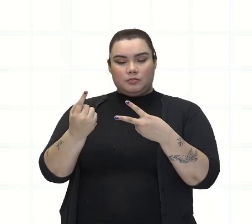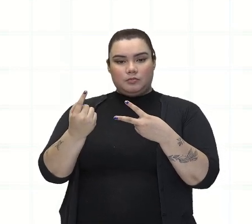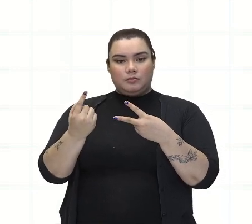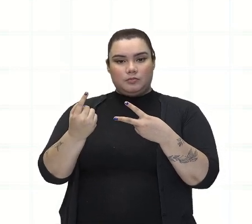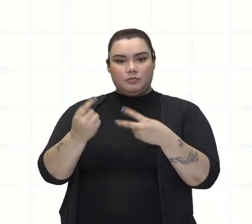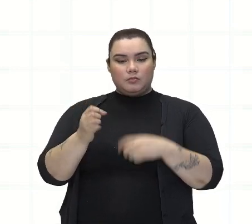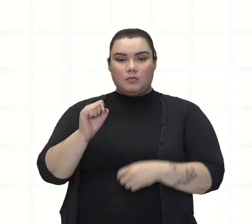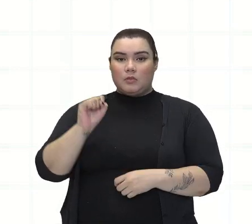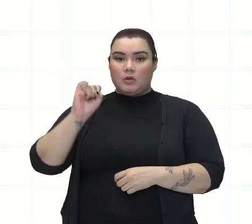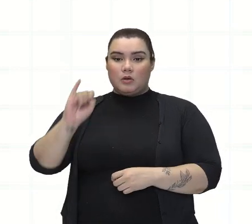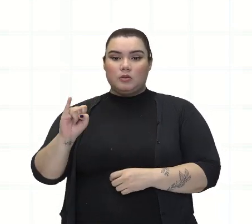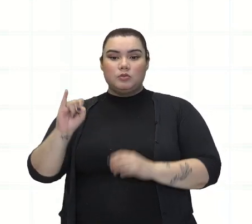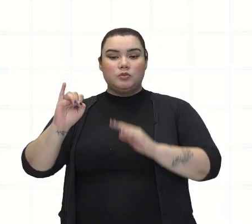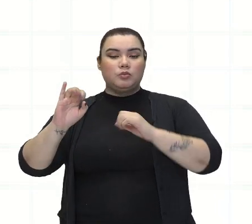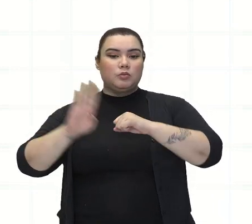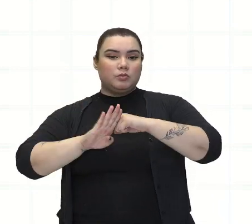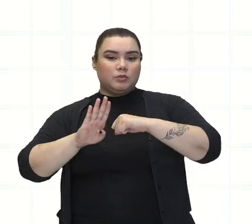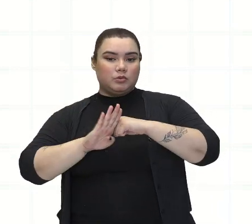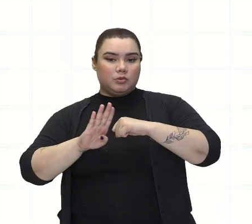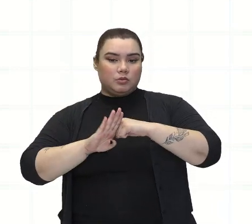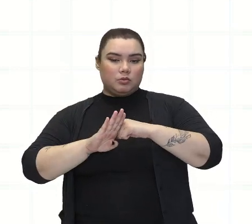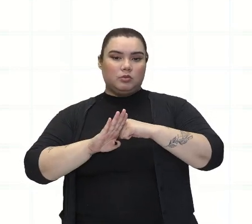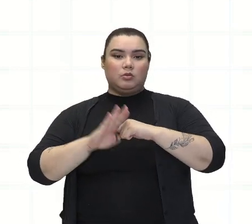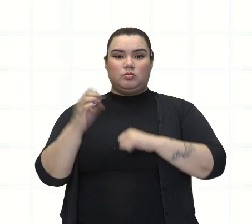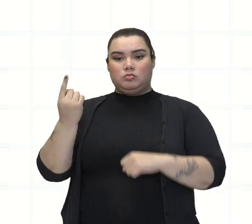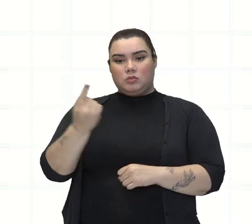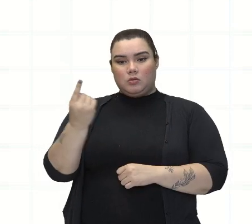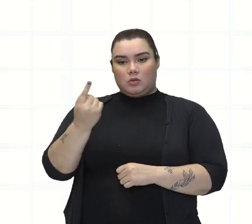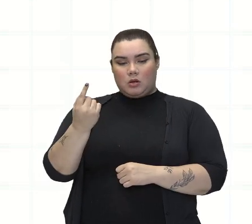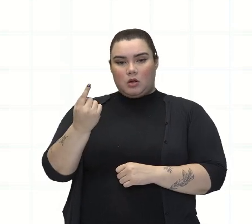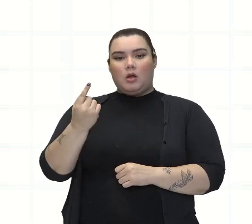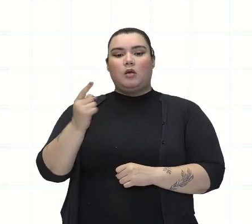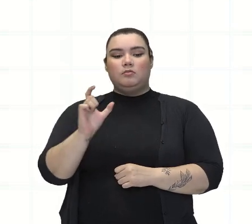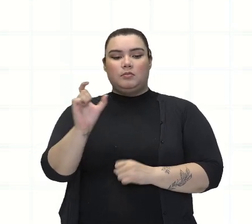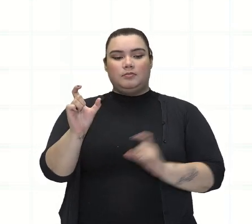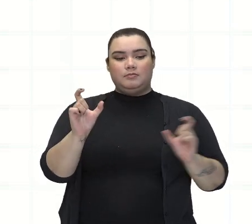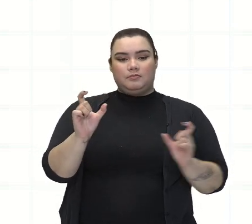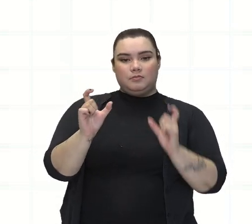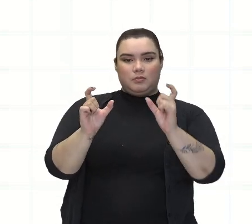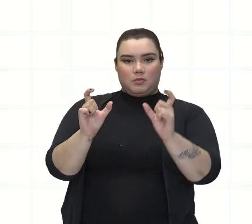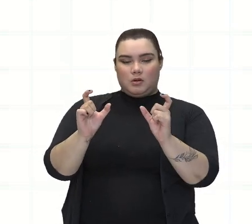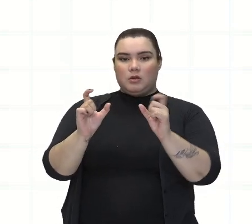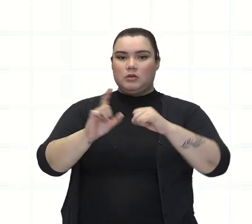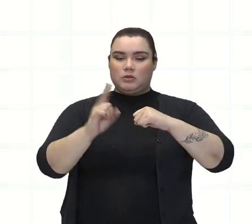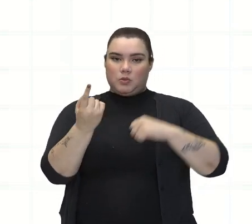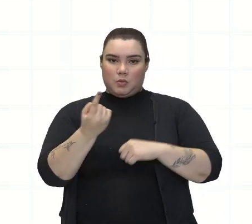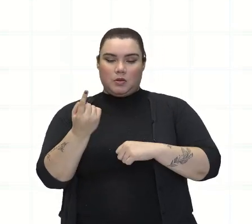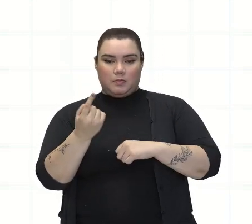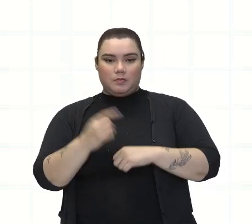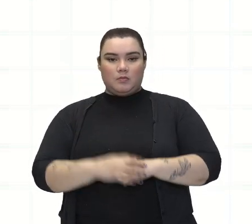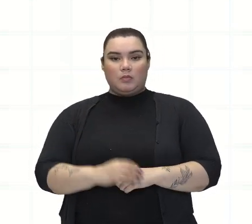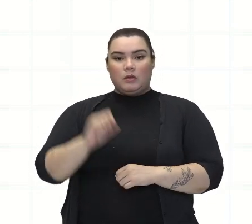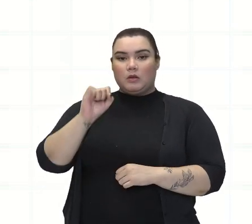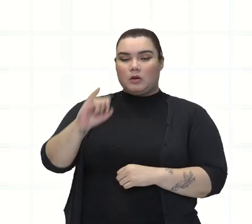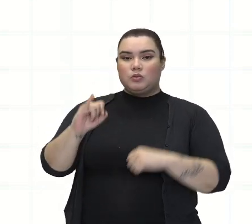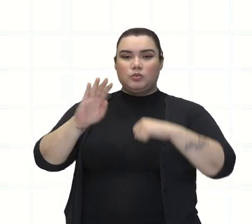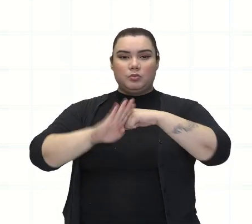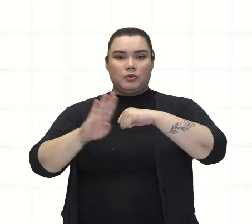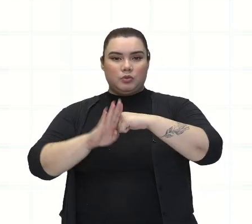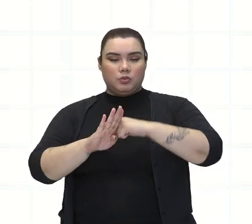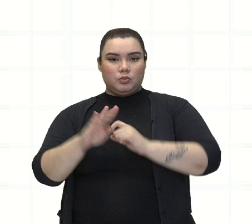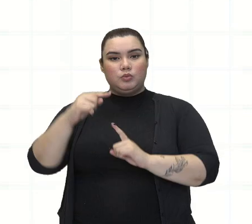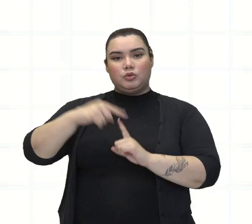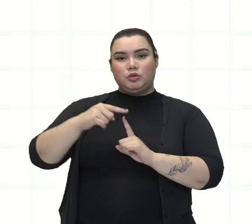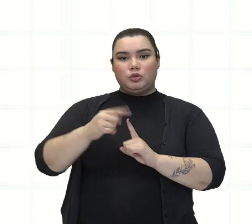Se o substantivo estiver no singular, eles vão estar no singular. Se o substantivo estiver